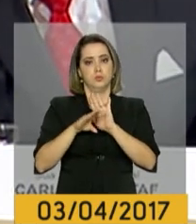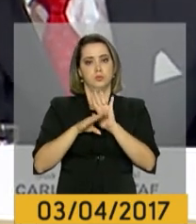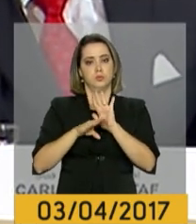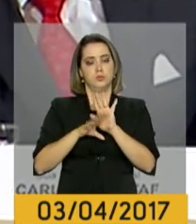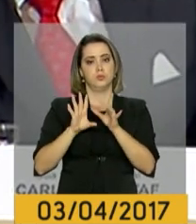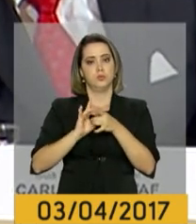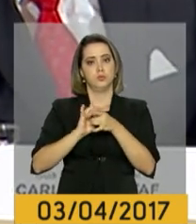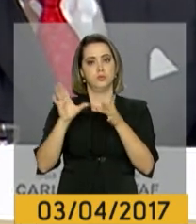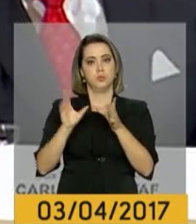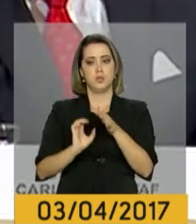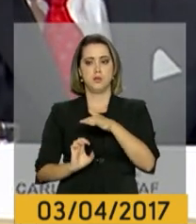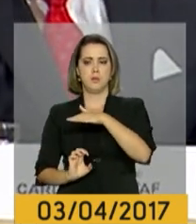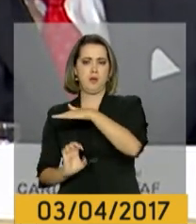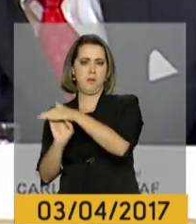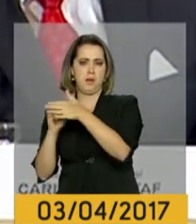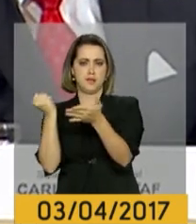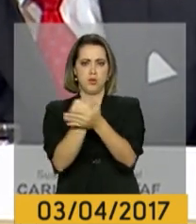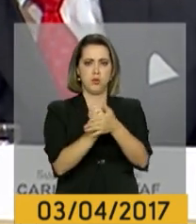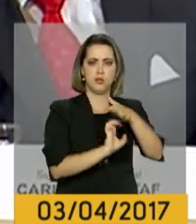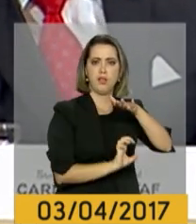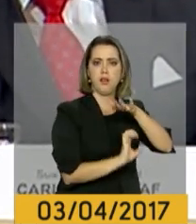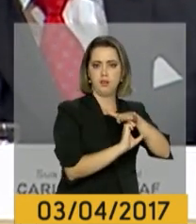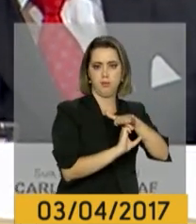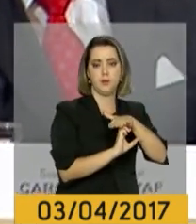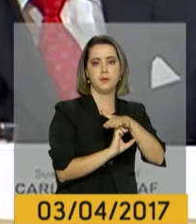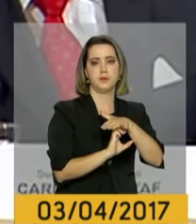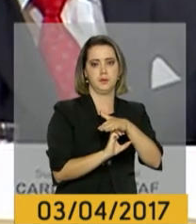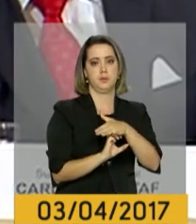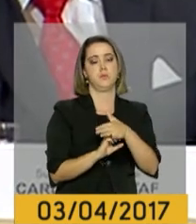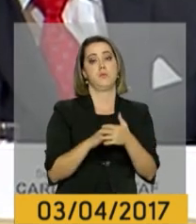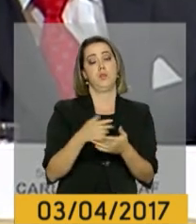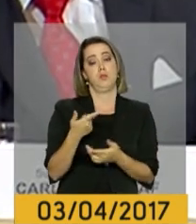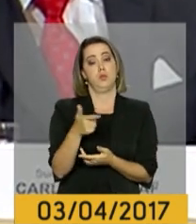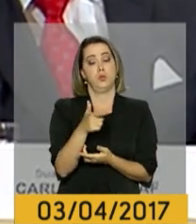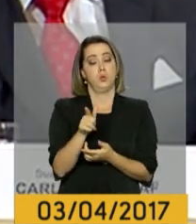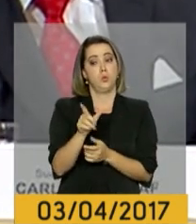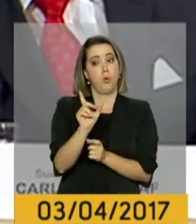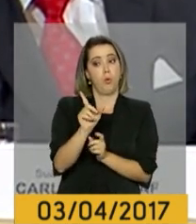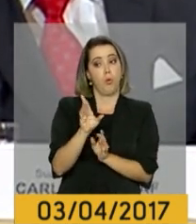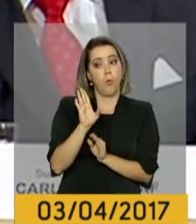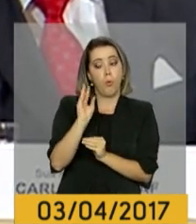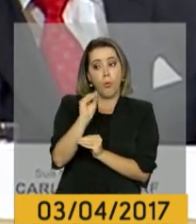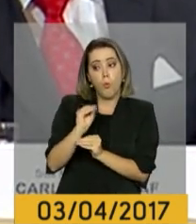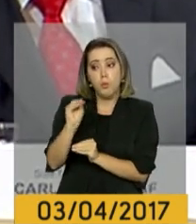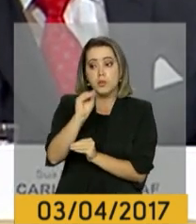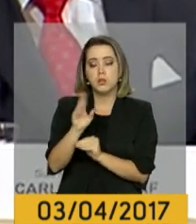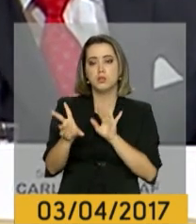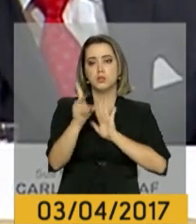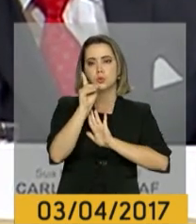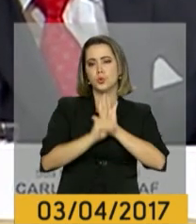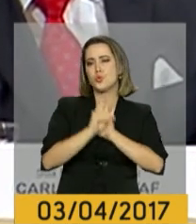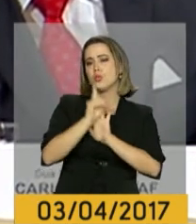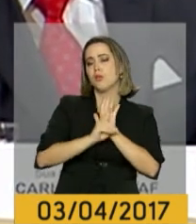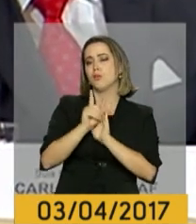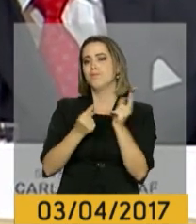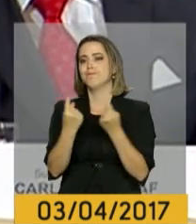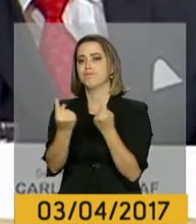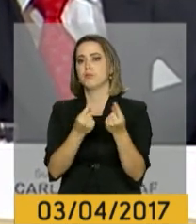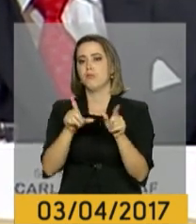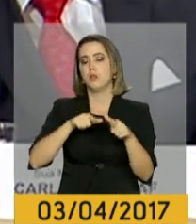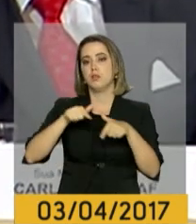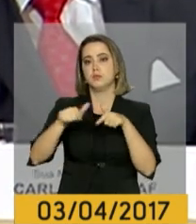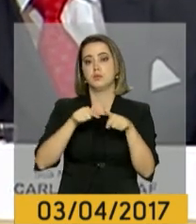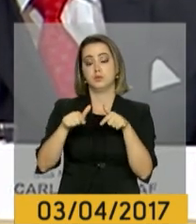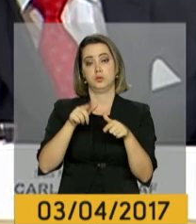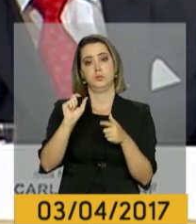autoriza as terceirizações sem prejudicar os trabalhadores. Esta foi